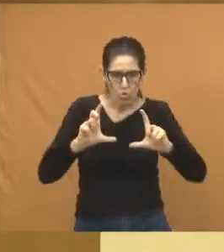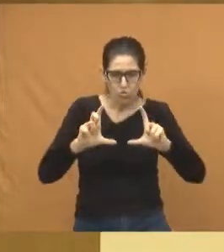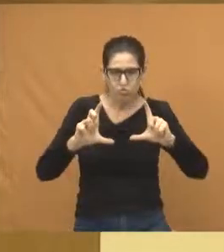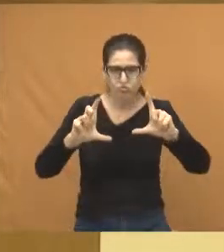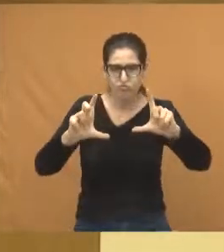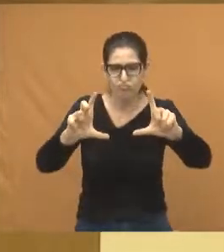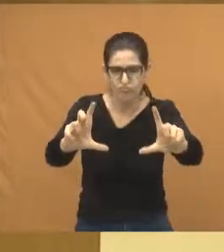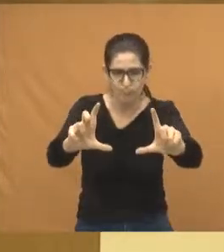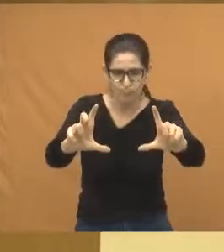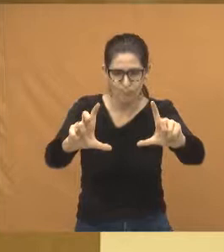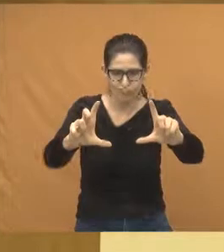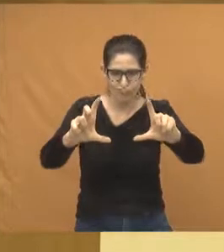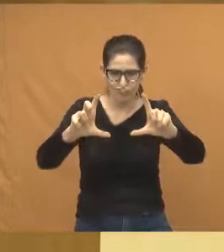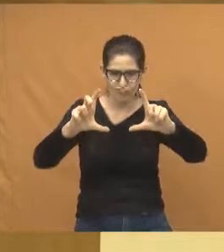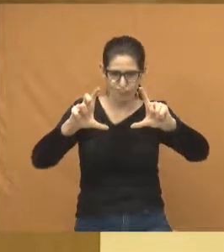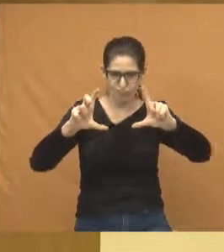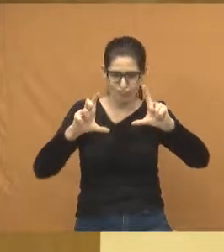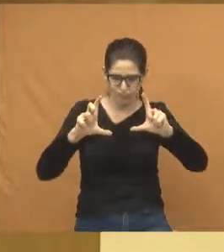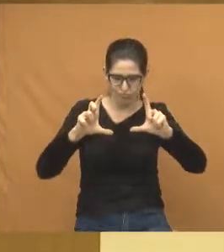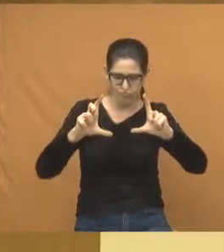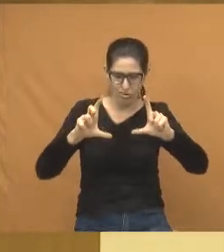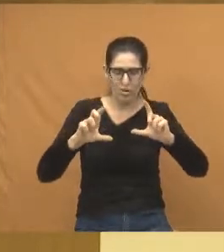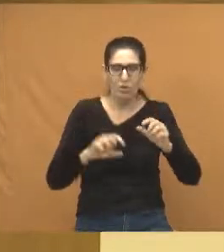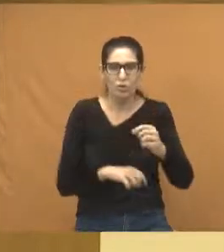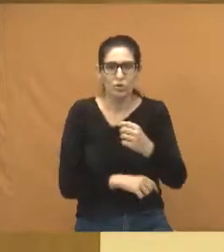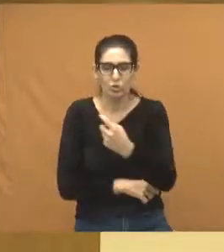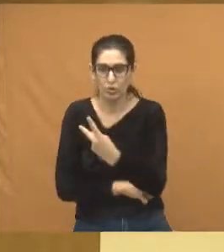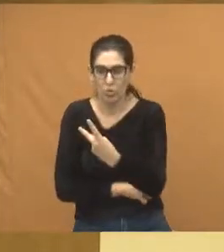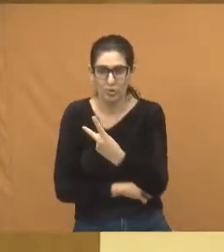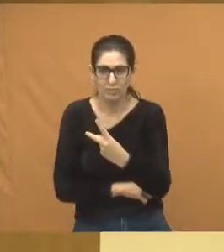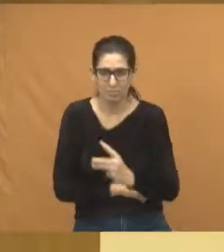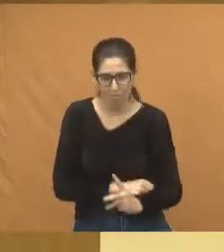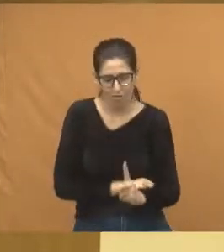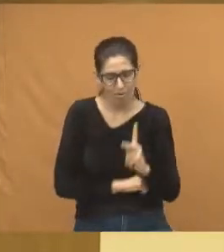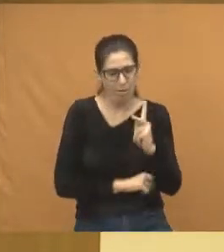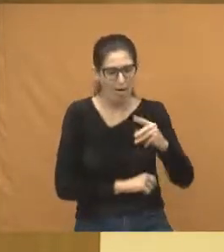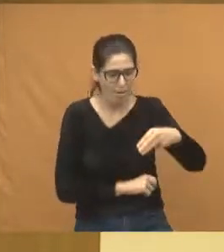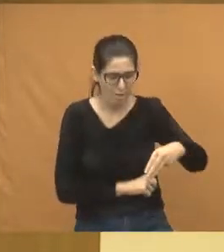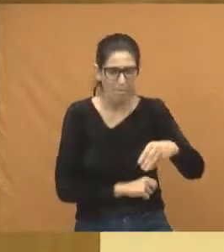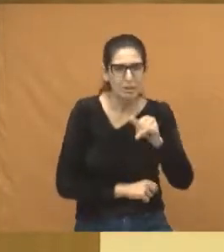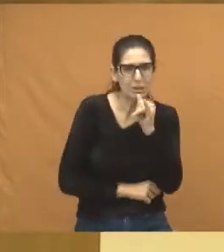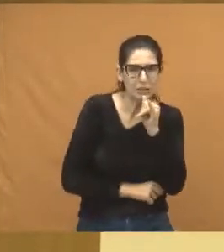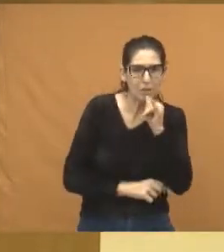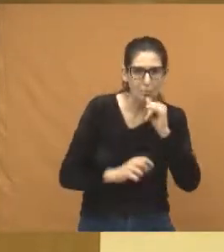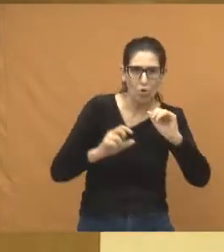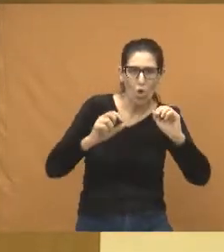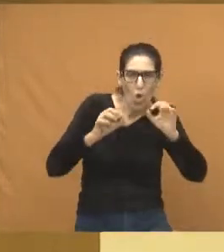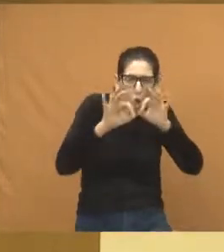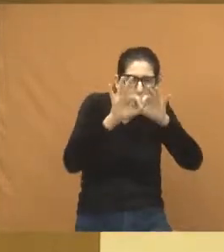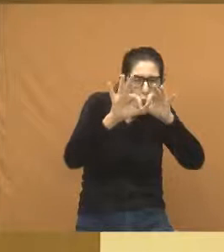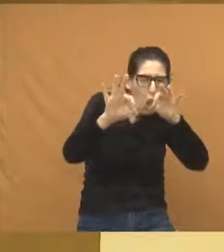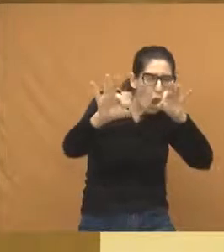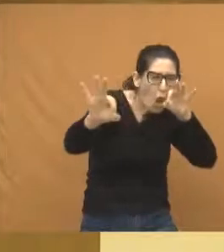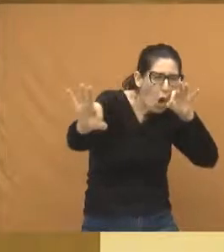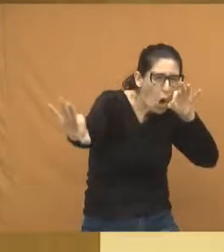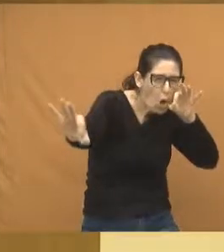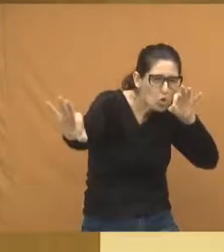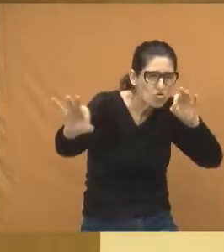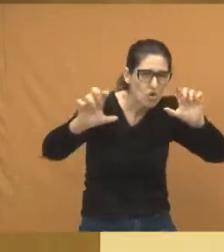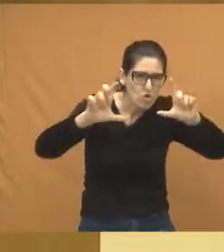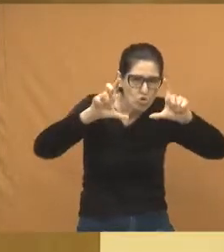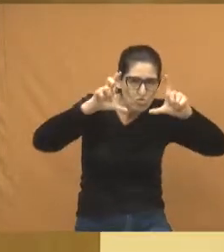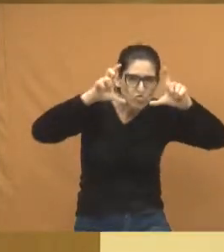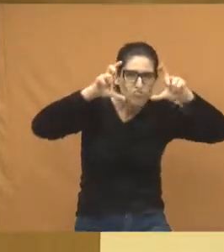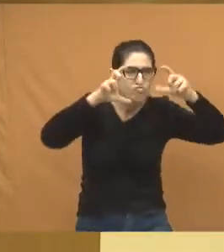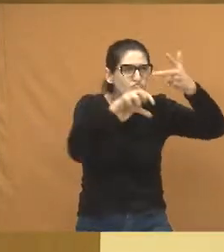quilômetros, de até 2 quilômetros. Sabe o que é isso, Gilson? Está acontecendo alguma coisa no Paraíso, por exemplo, do Jardim Pitoresco, você conseguir